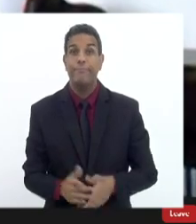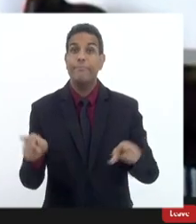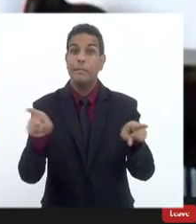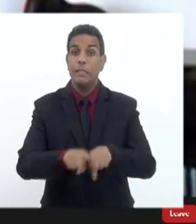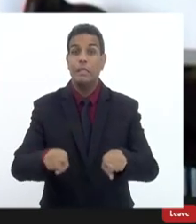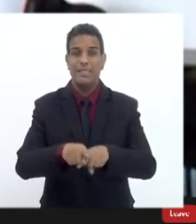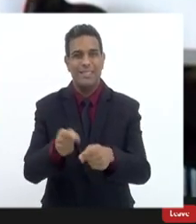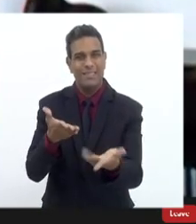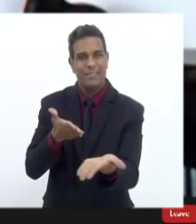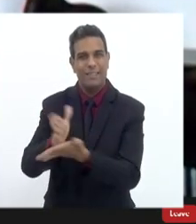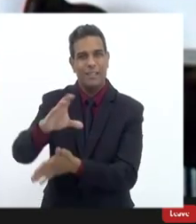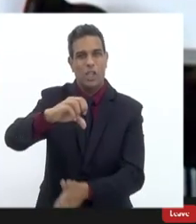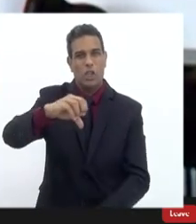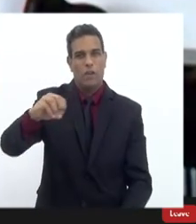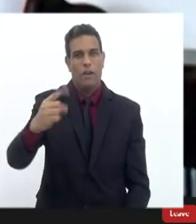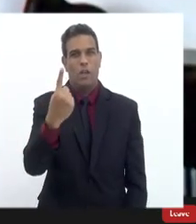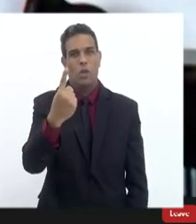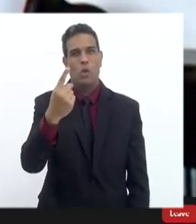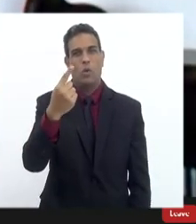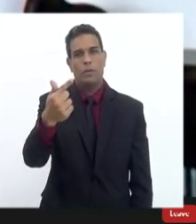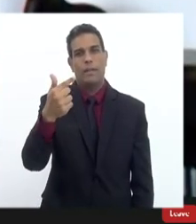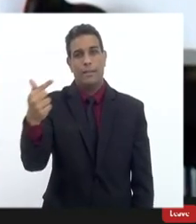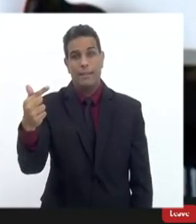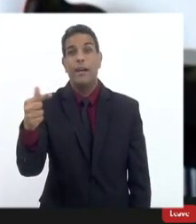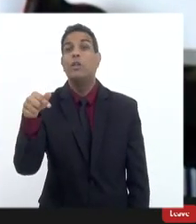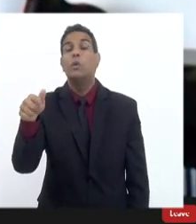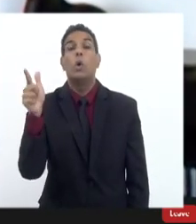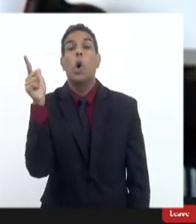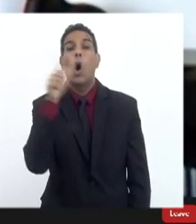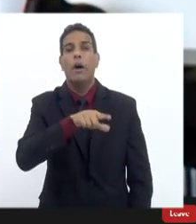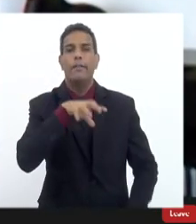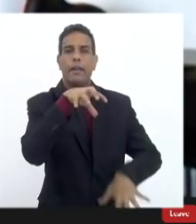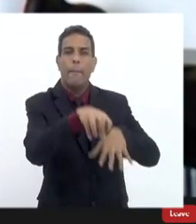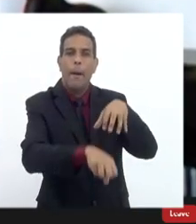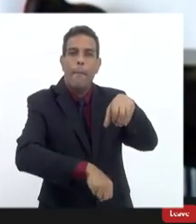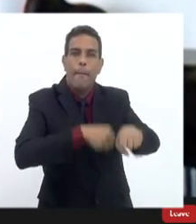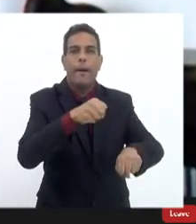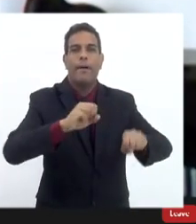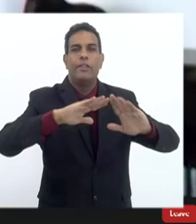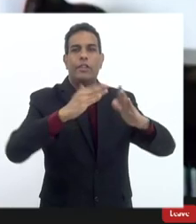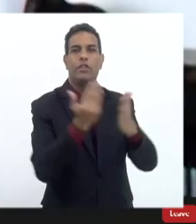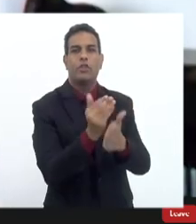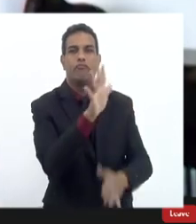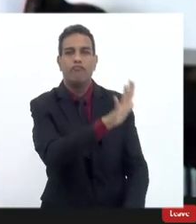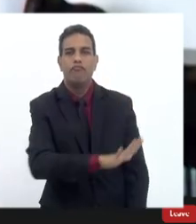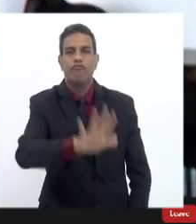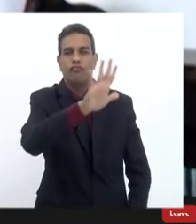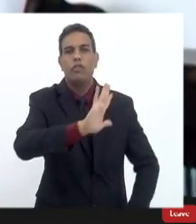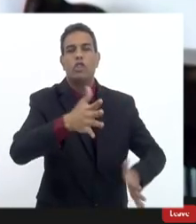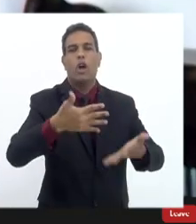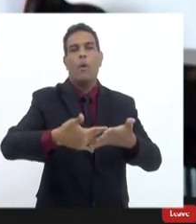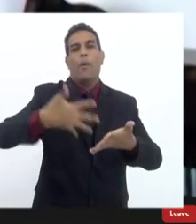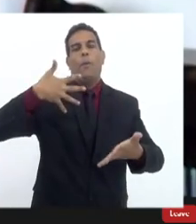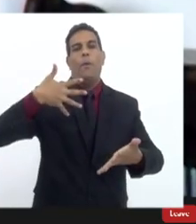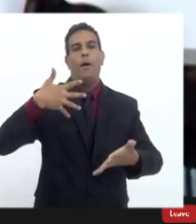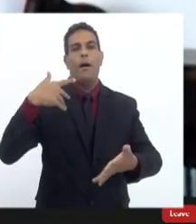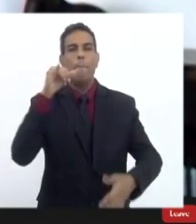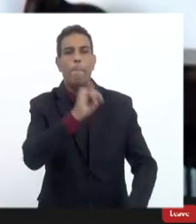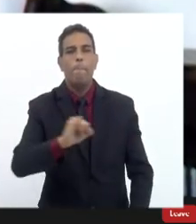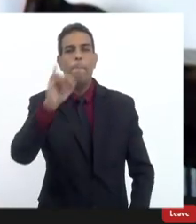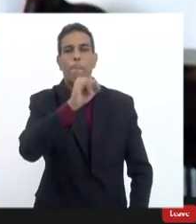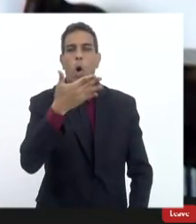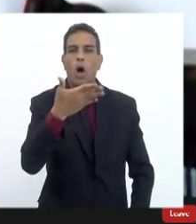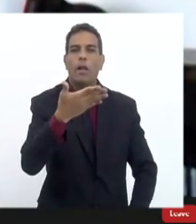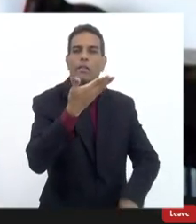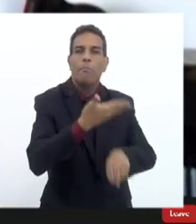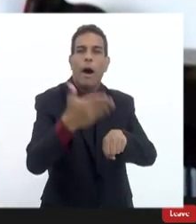recentemente aprovou a Lei 9177, que trata da busca ativa na rede de educação, prática que já vem acontecendo, que a gente acha muito